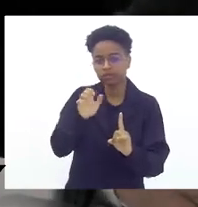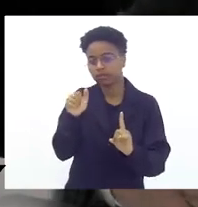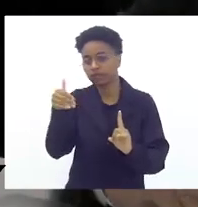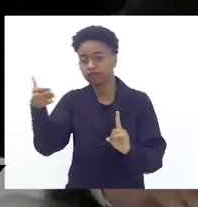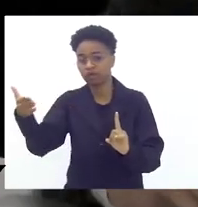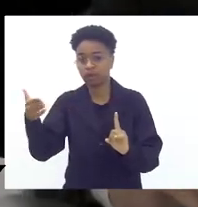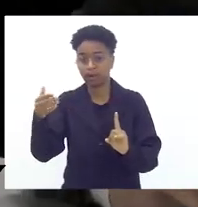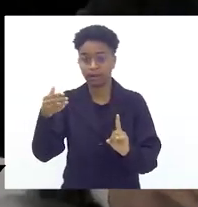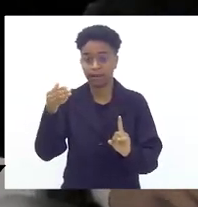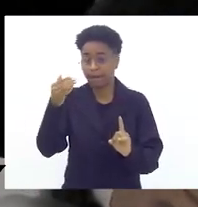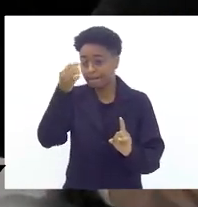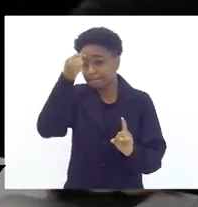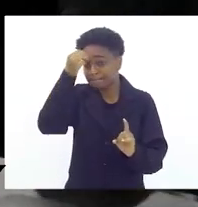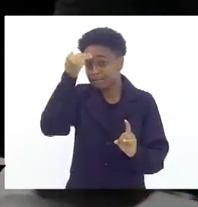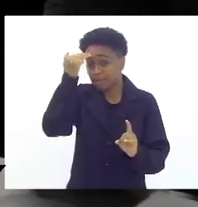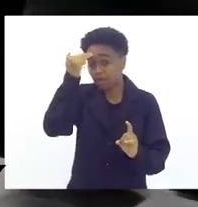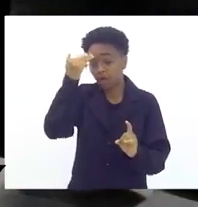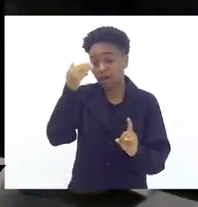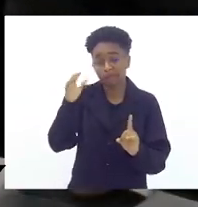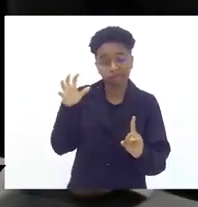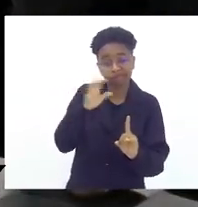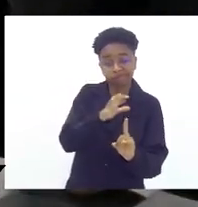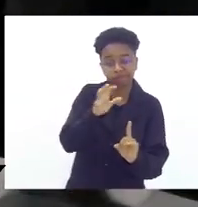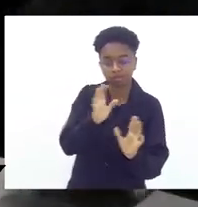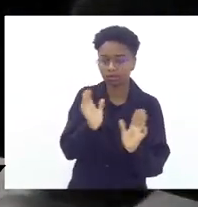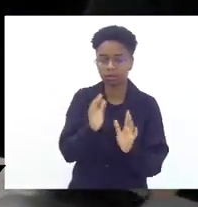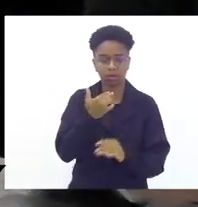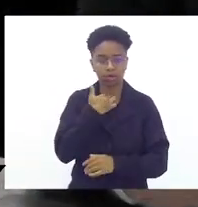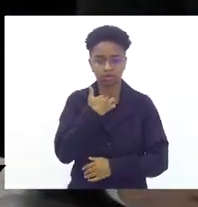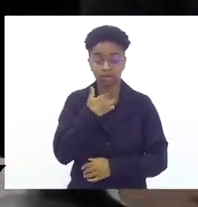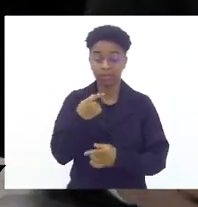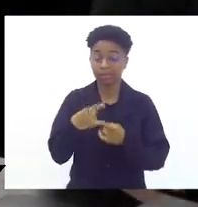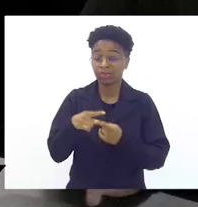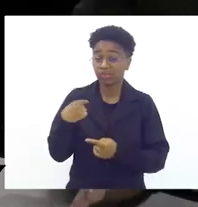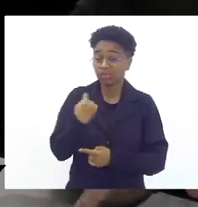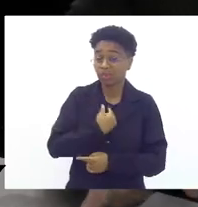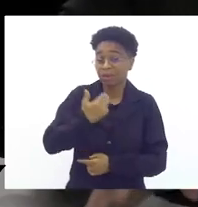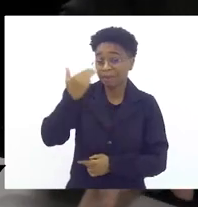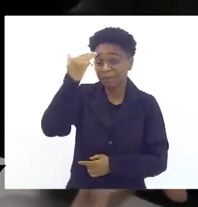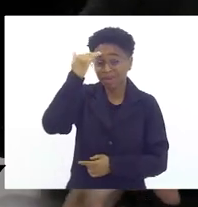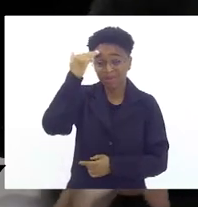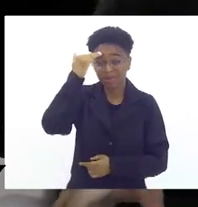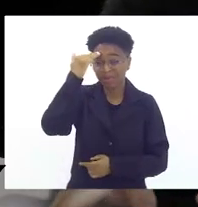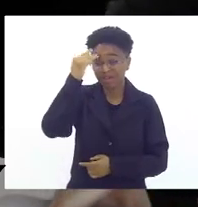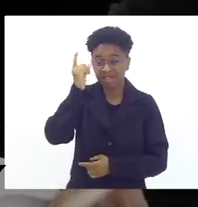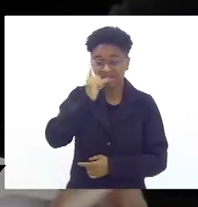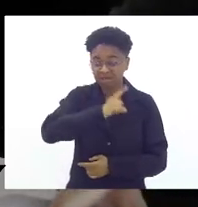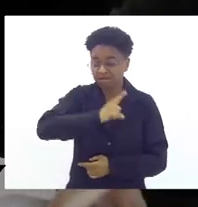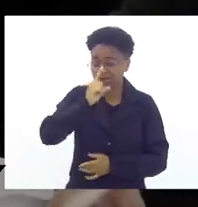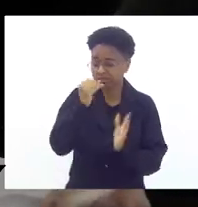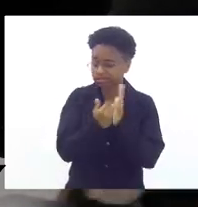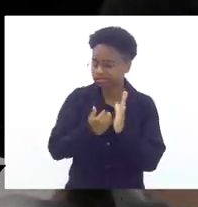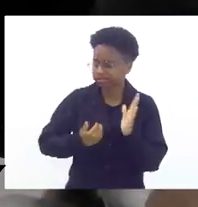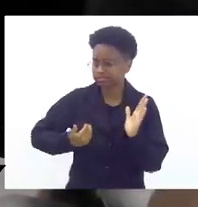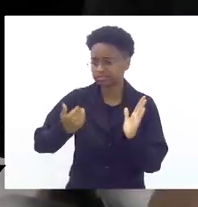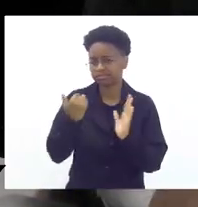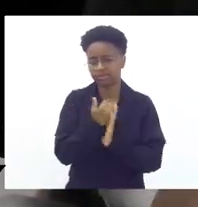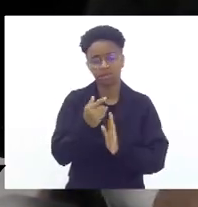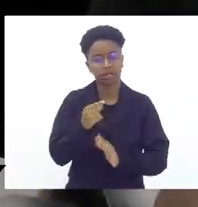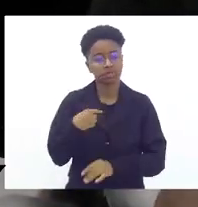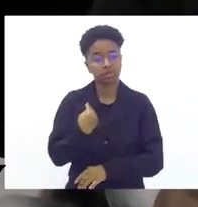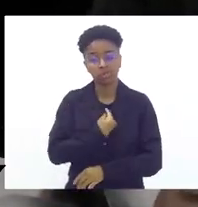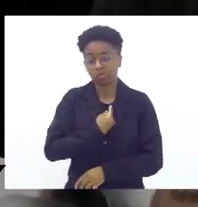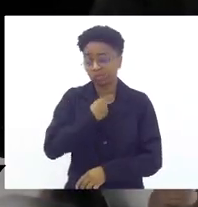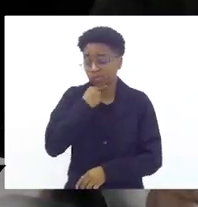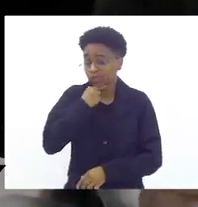na memória dela e isso é muito importante dizer a de memória é absolutamente falha deputados é nós não